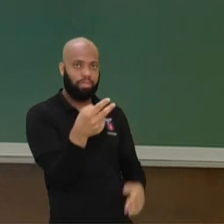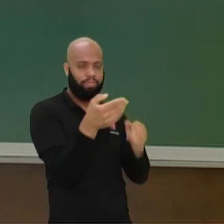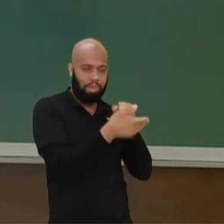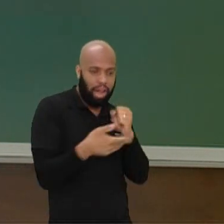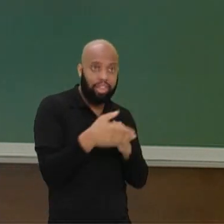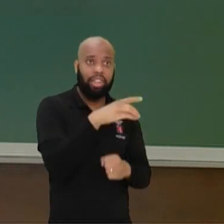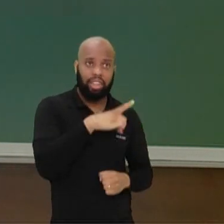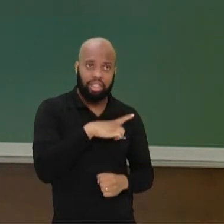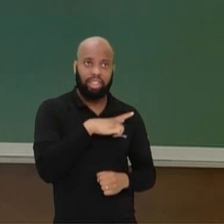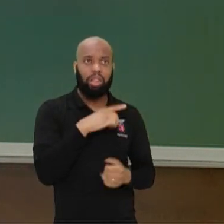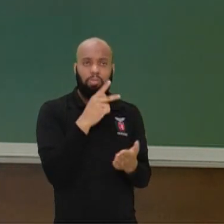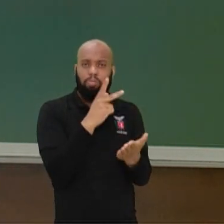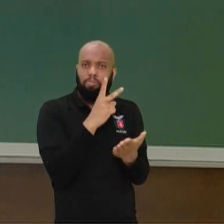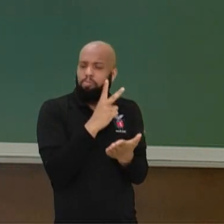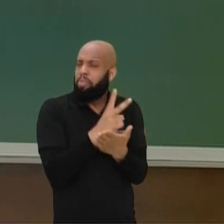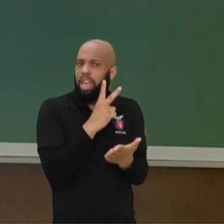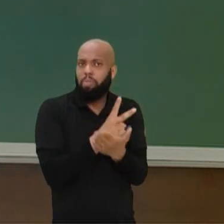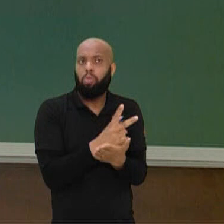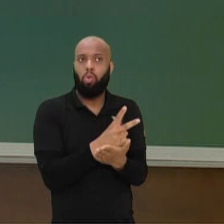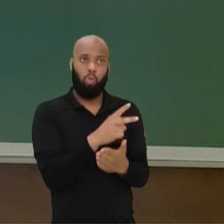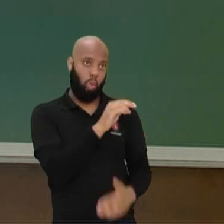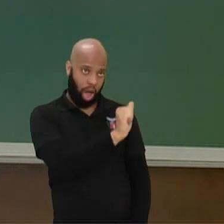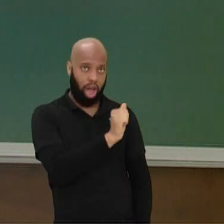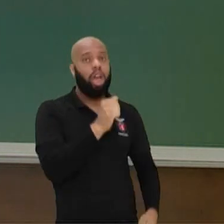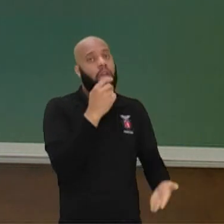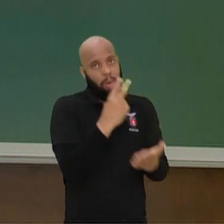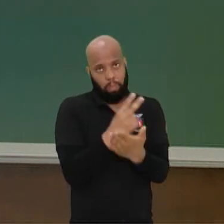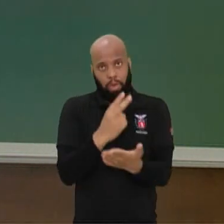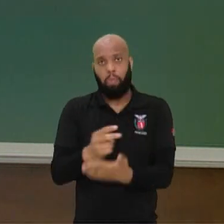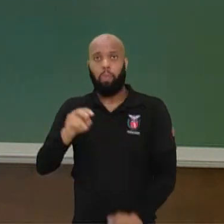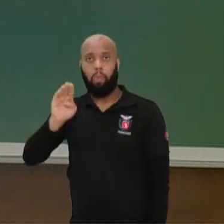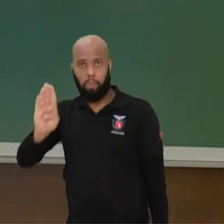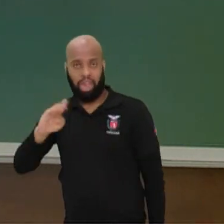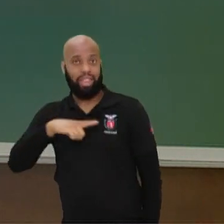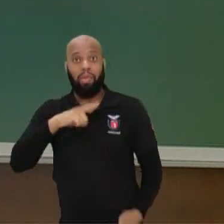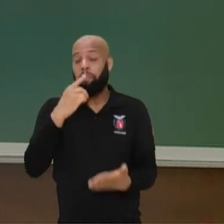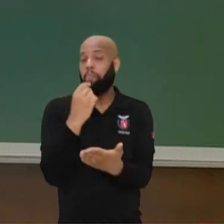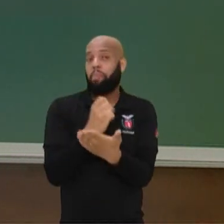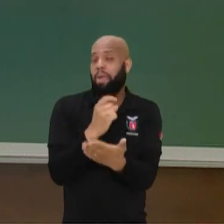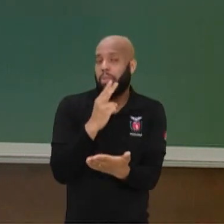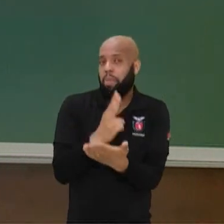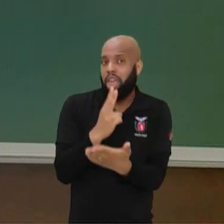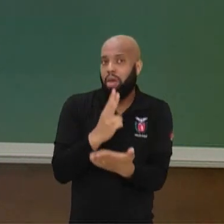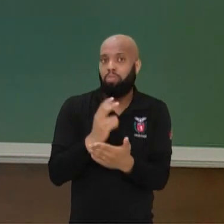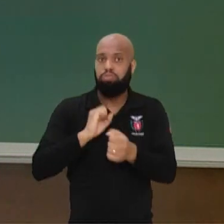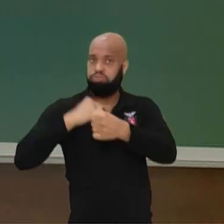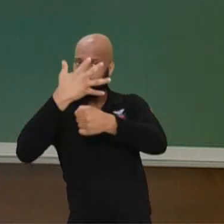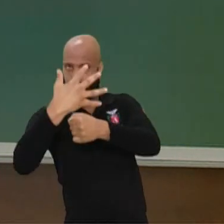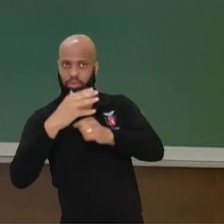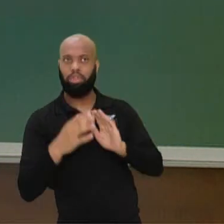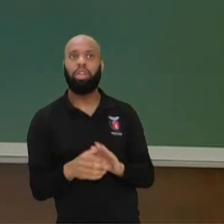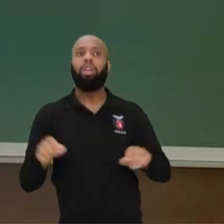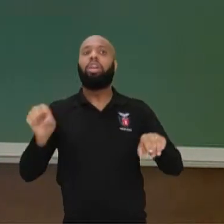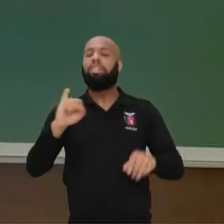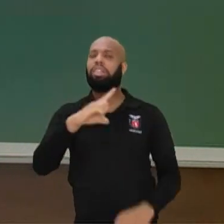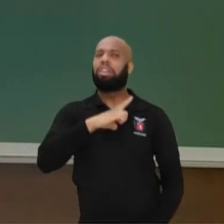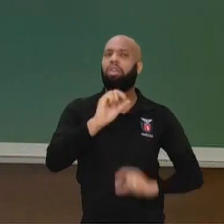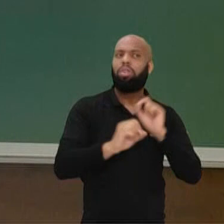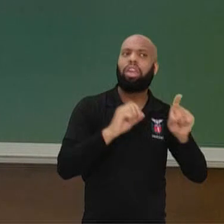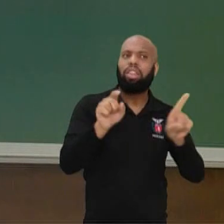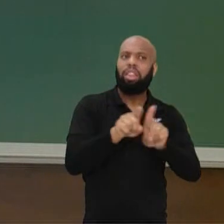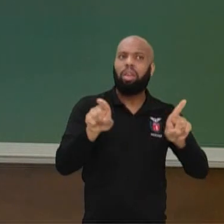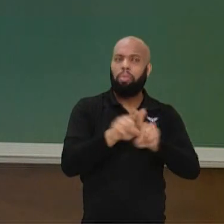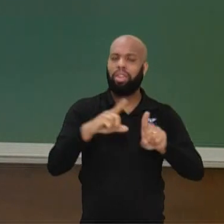para o A e um expoente para o B. Se eu tenho uma divisão, que é a operação